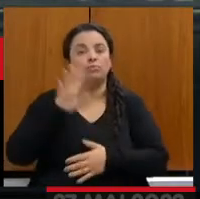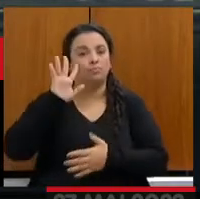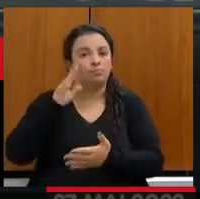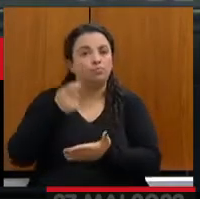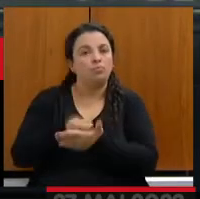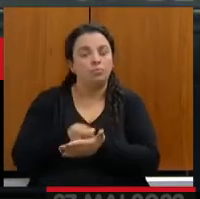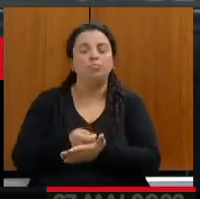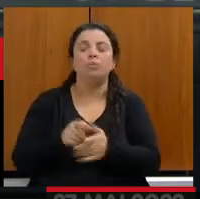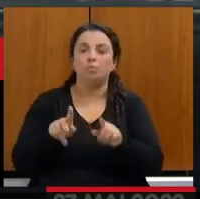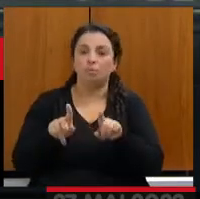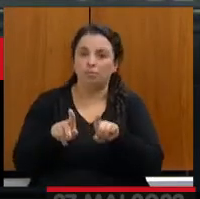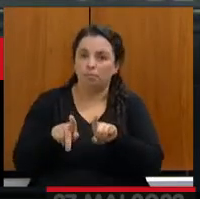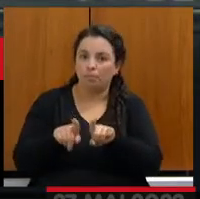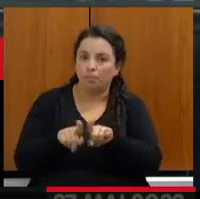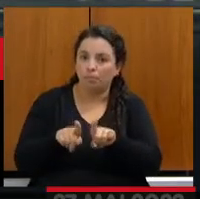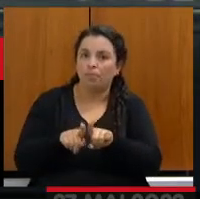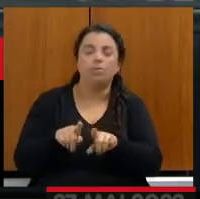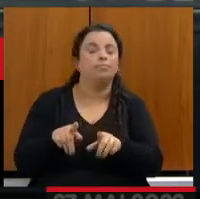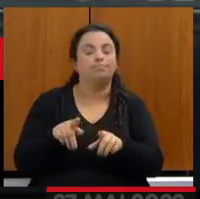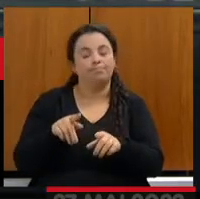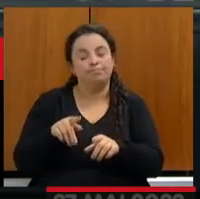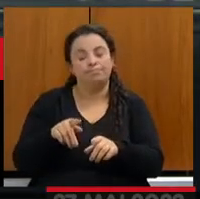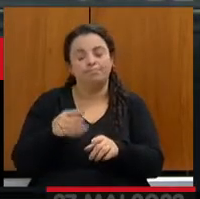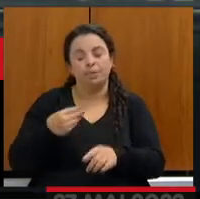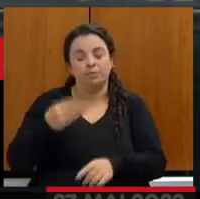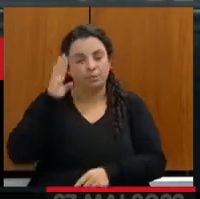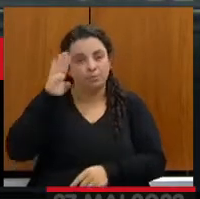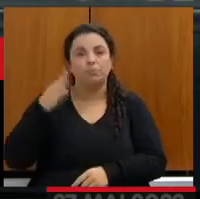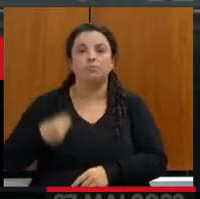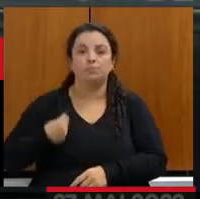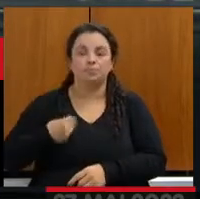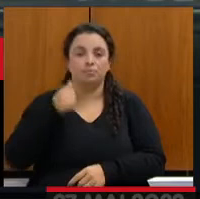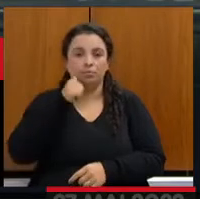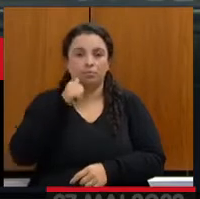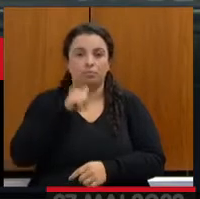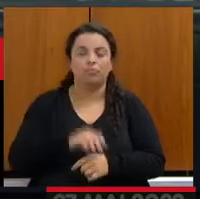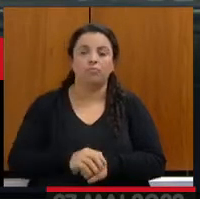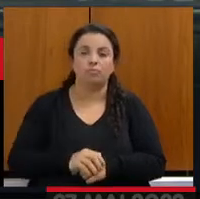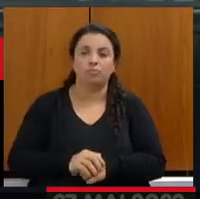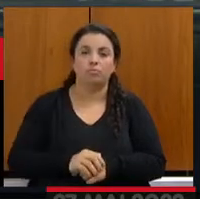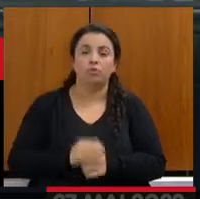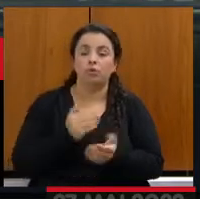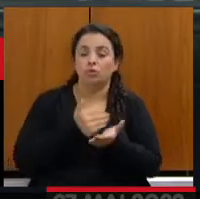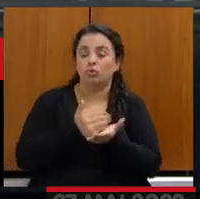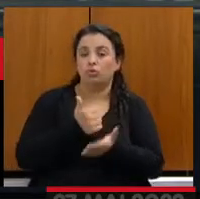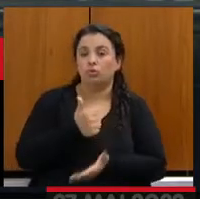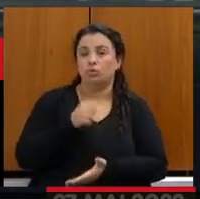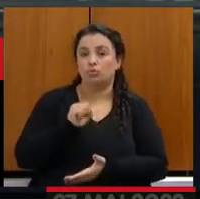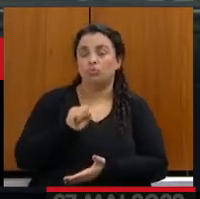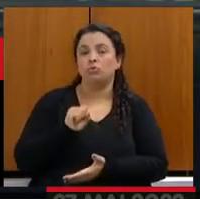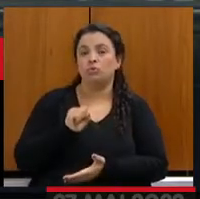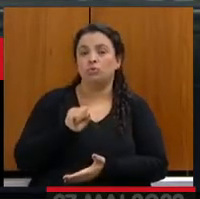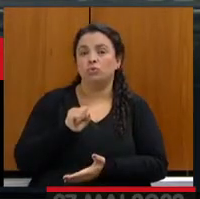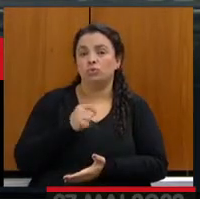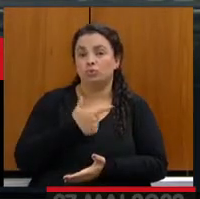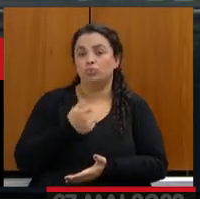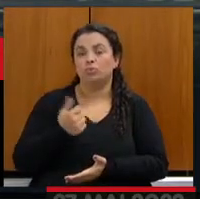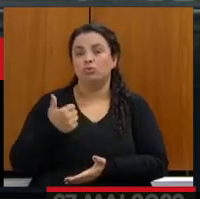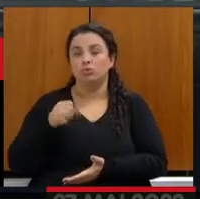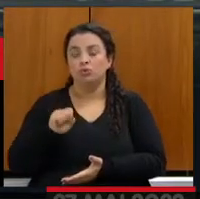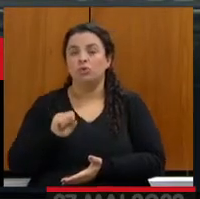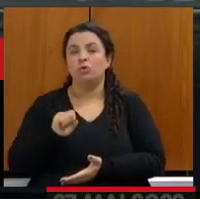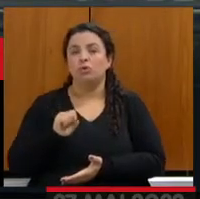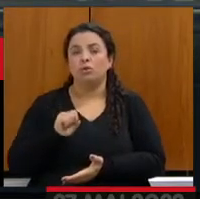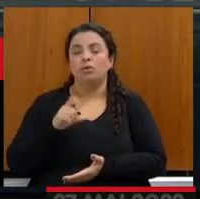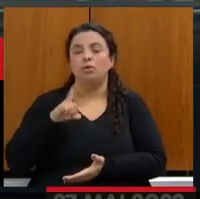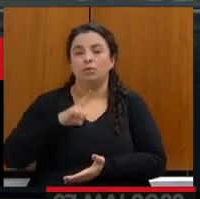E desde 2018 contamos com a comissão permanente de defesa dos direitos da mulher que desenvolve